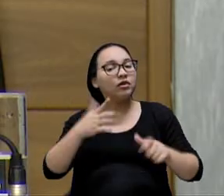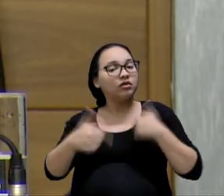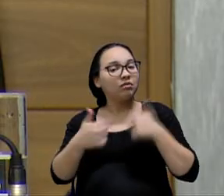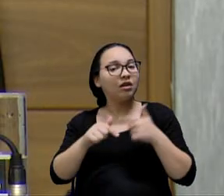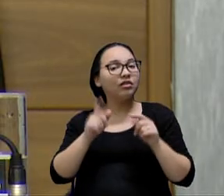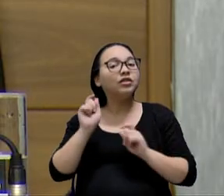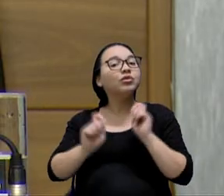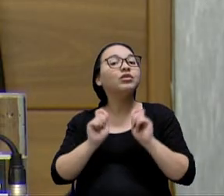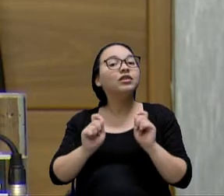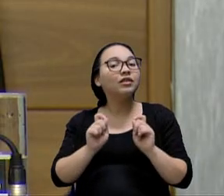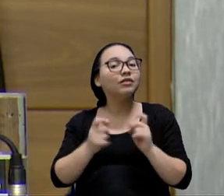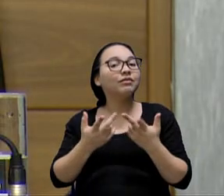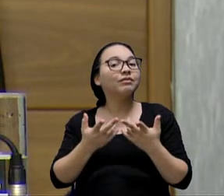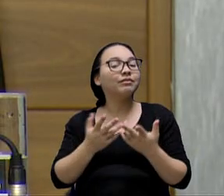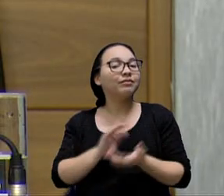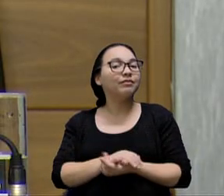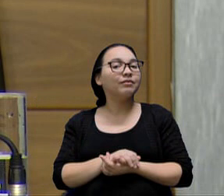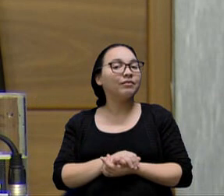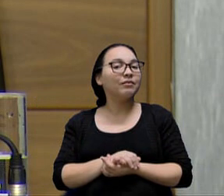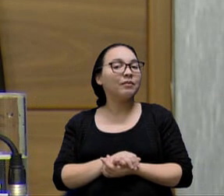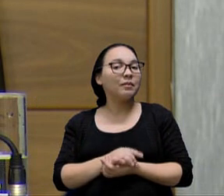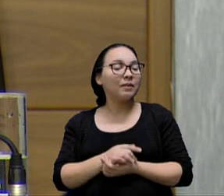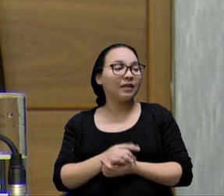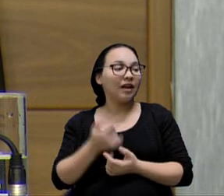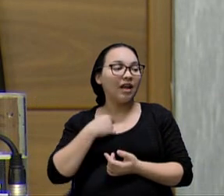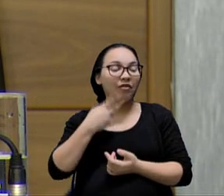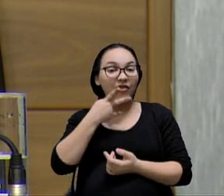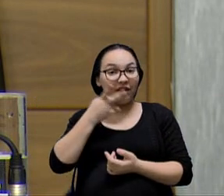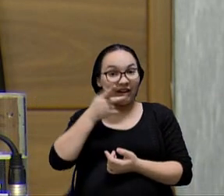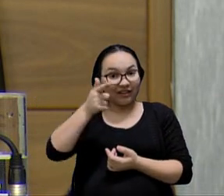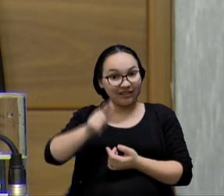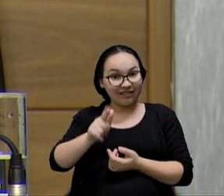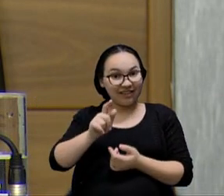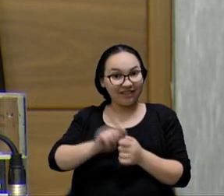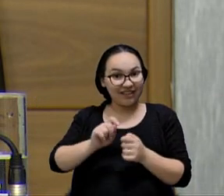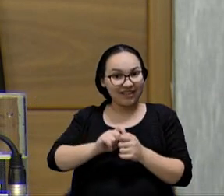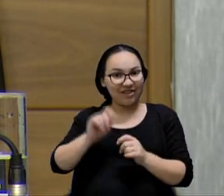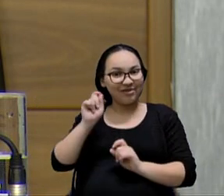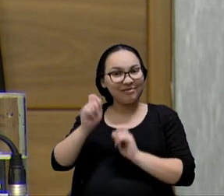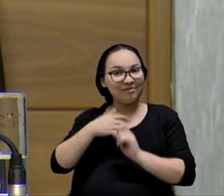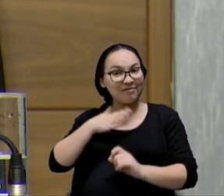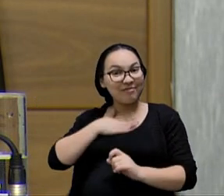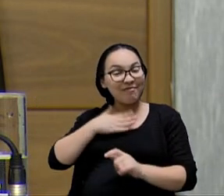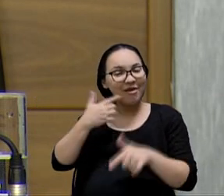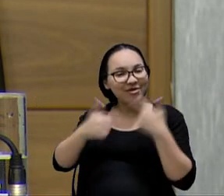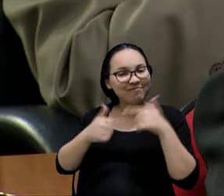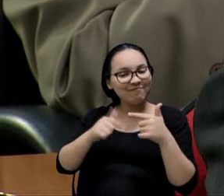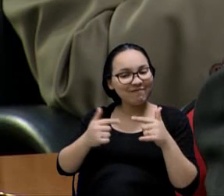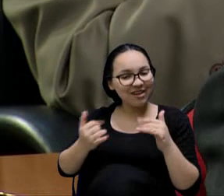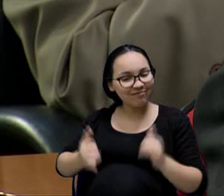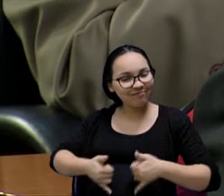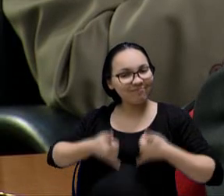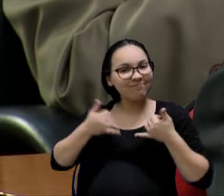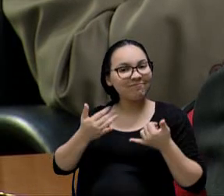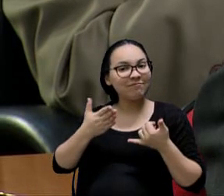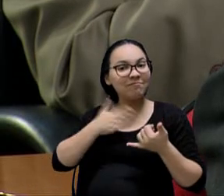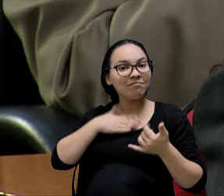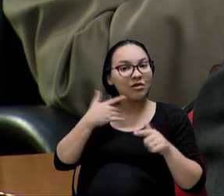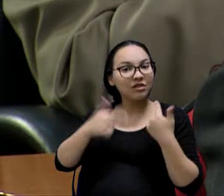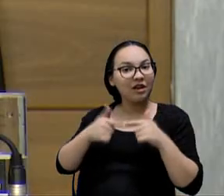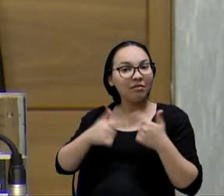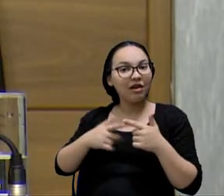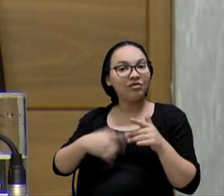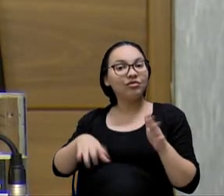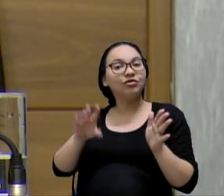legislador. Vou refazer a minha frase. Cumprindo aqui, com excelência, o meu papel de